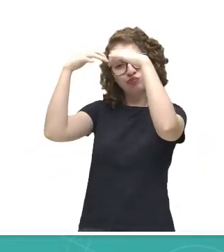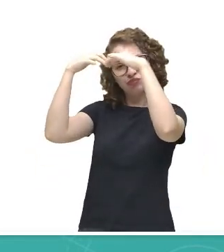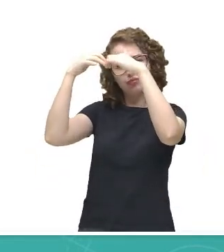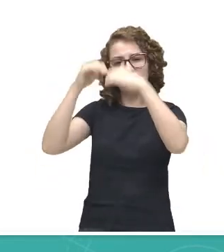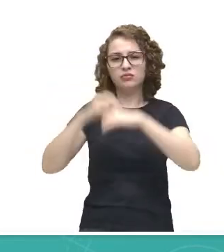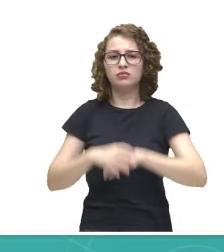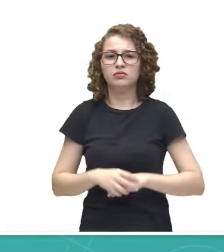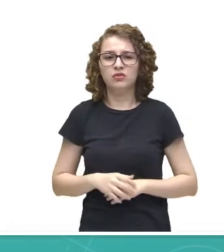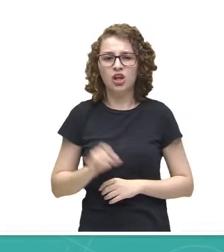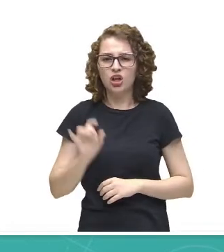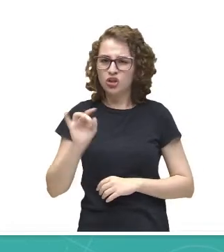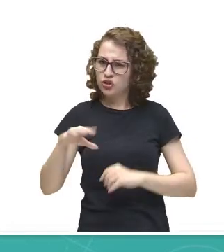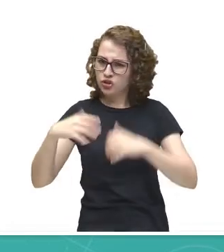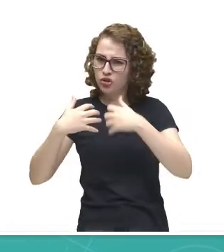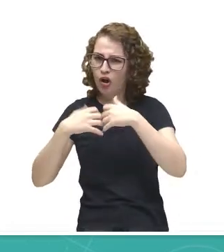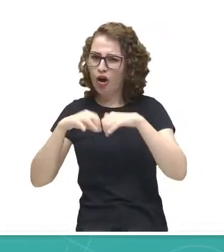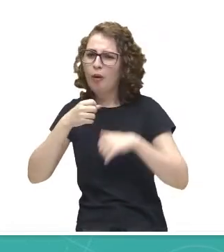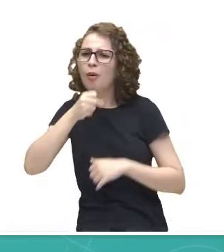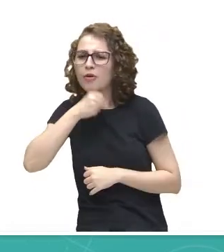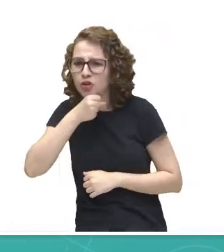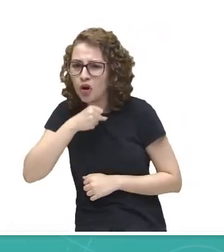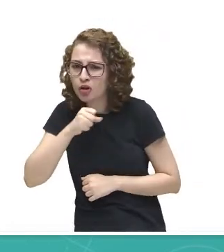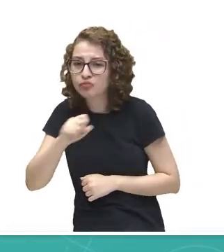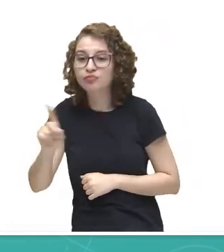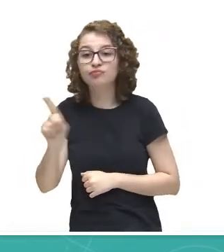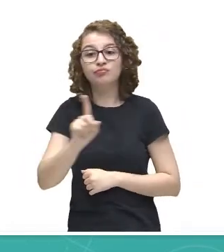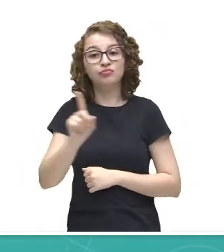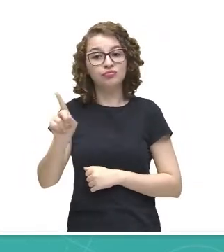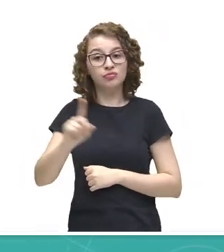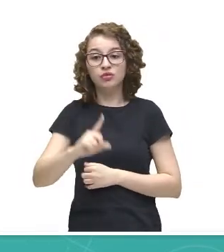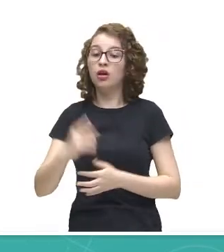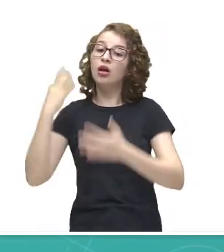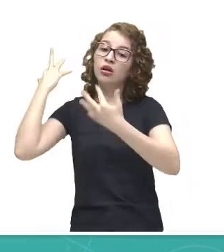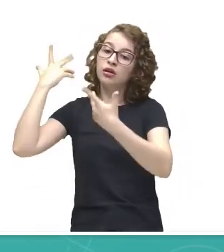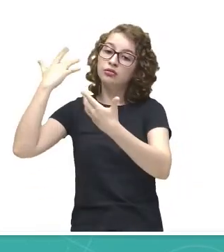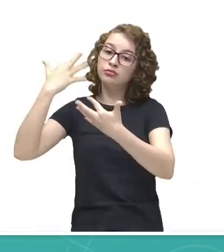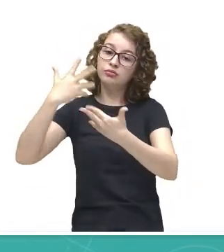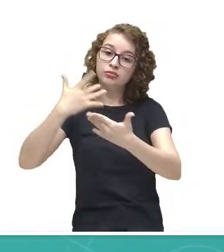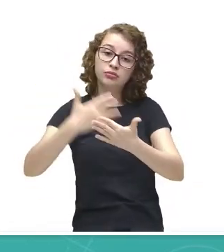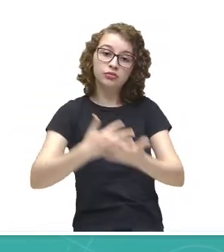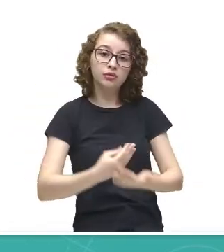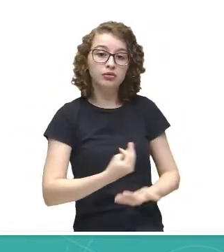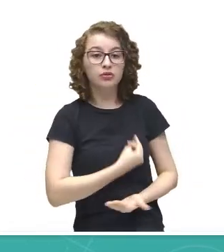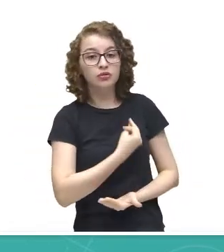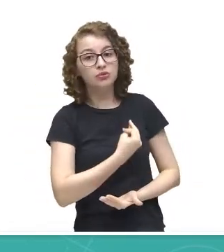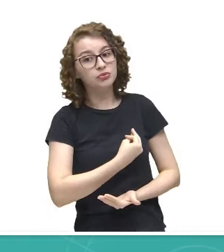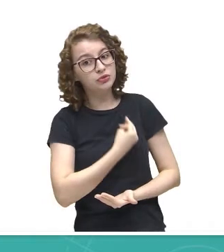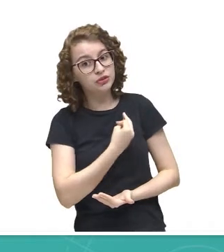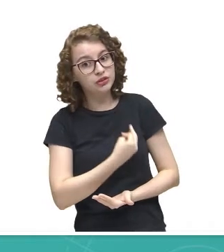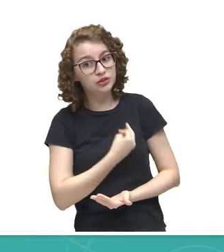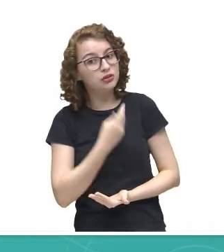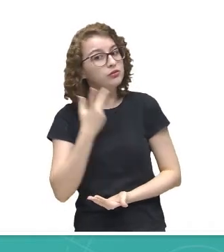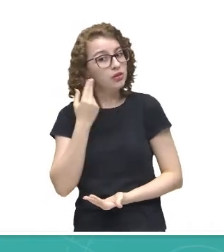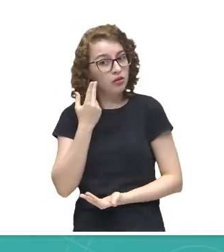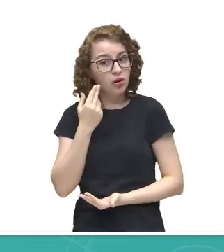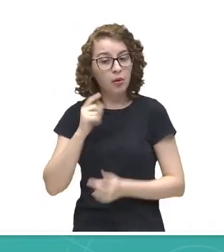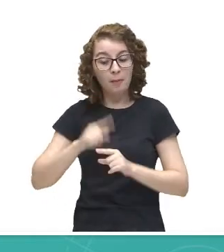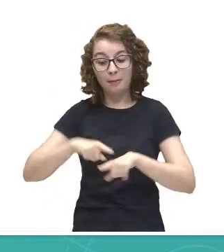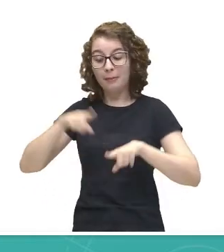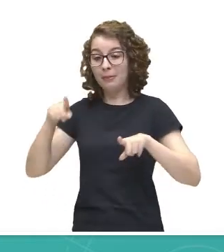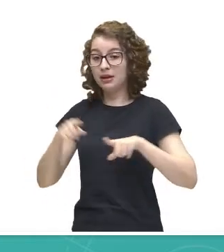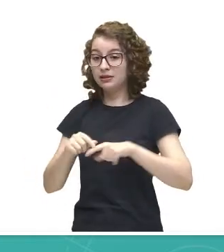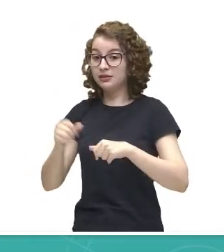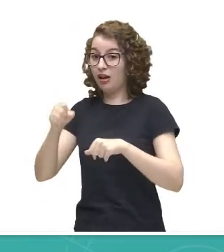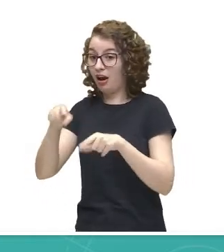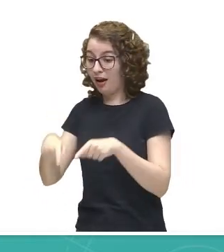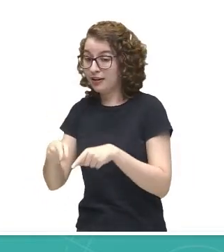né, do idoso. Ele pode acontecer durante o processo da nossa vida e pode se acentuar mais lá no processo da